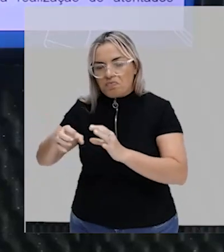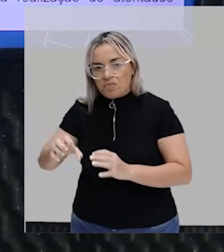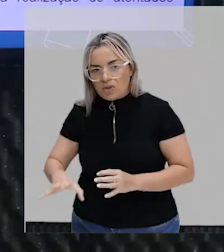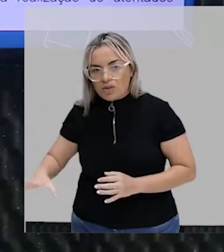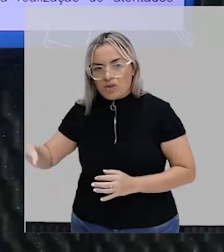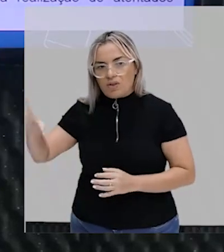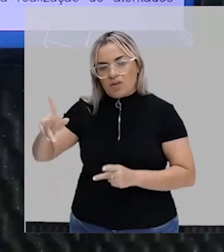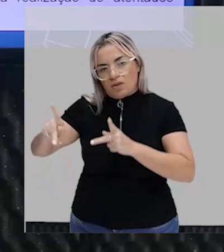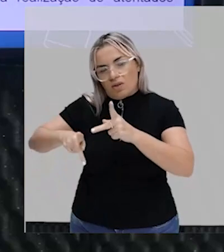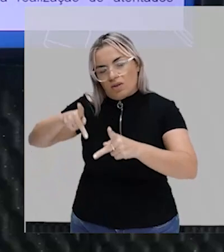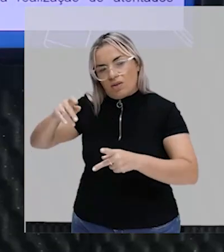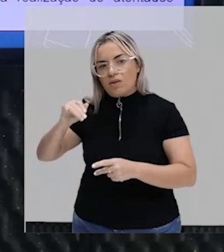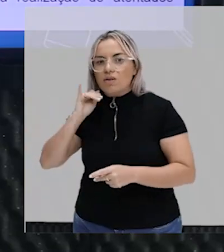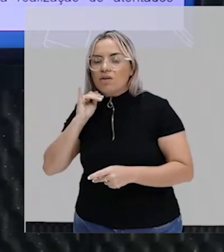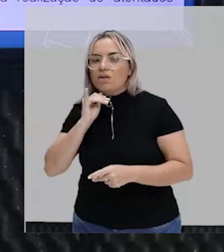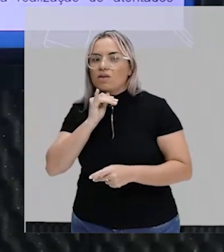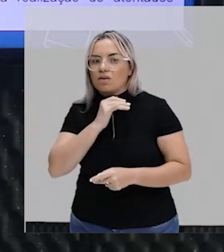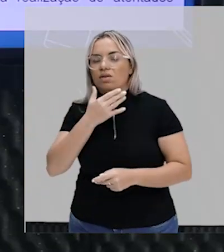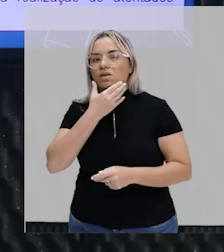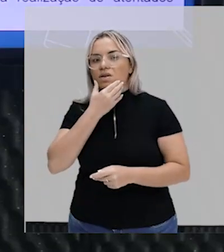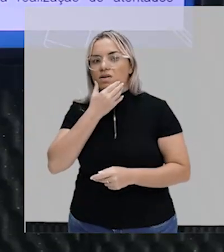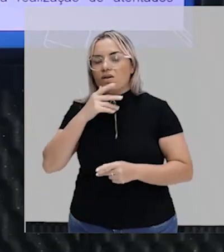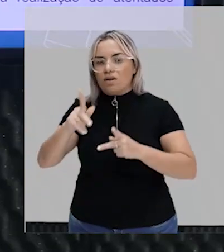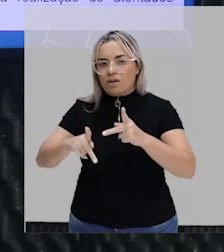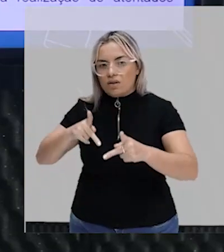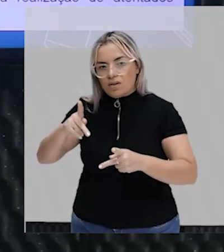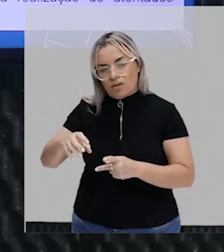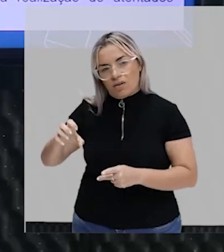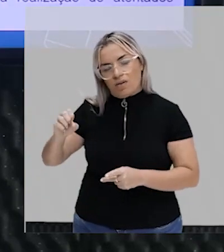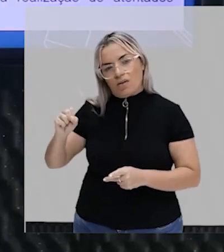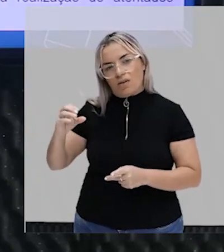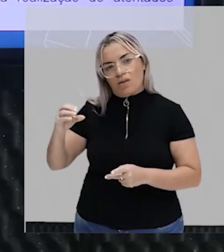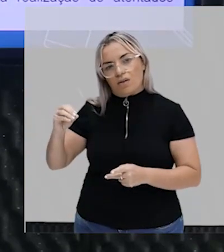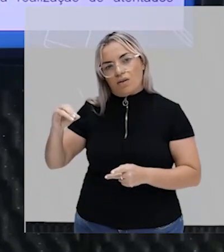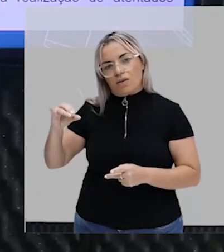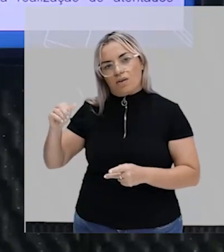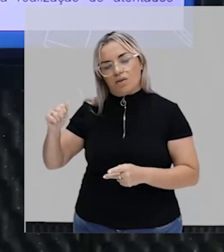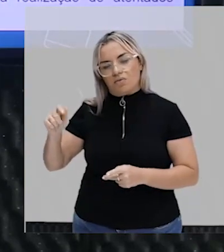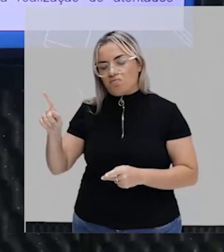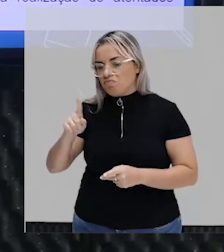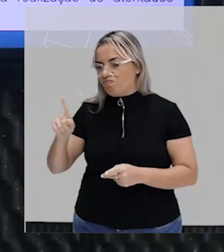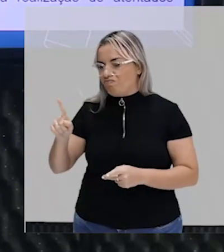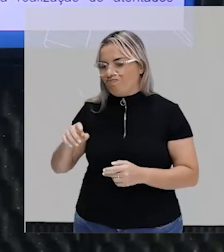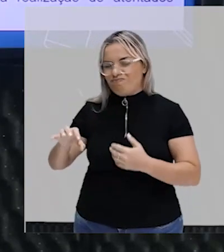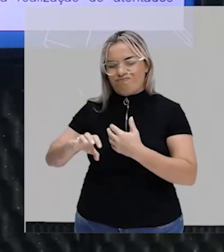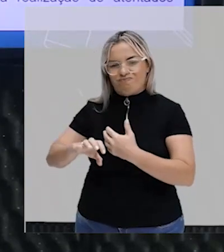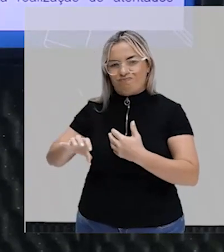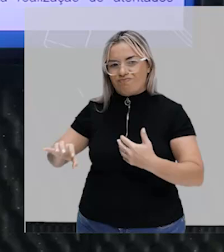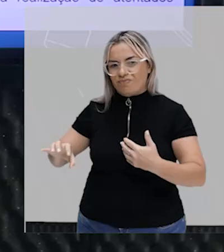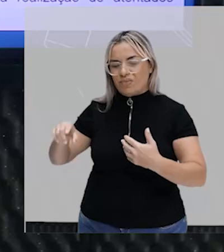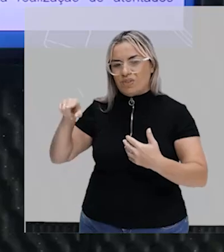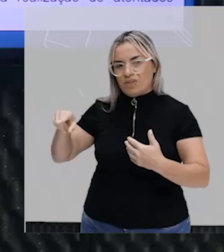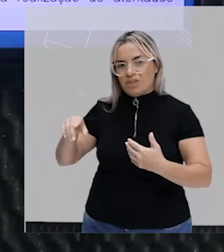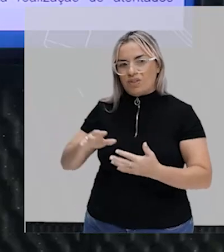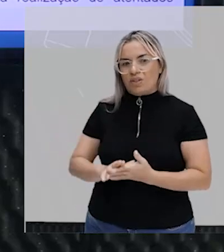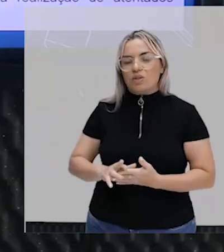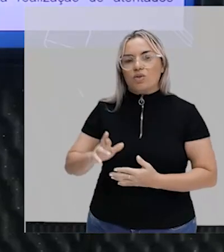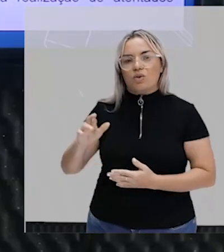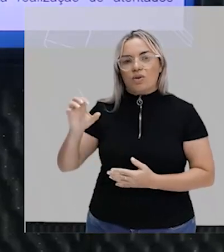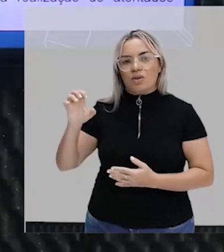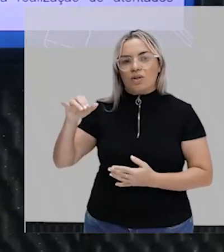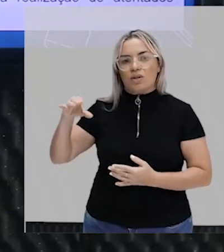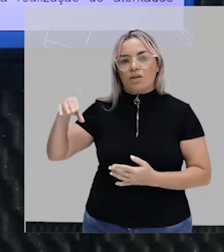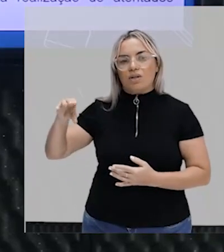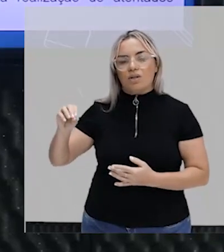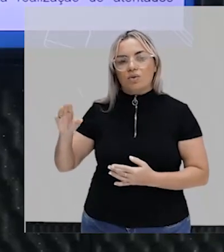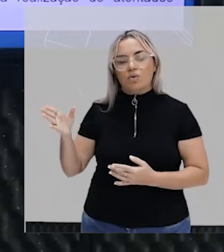a população da Irlanda do Norte, principalmente a população da Escócia, não concordavam com o Brexit, com a saída do Reino Unido da União